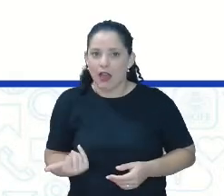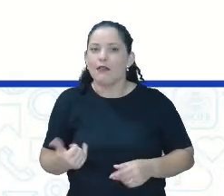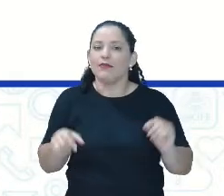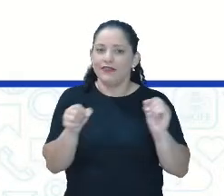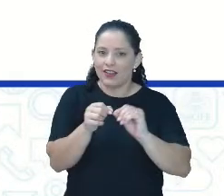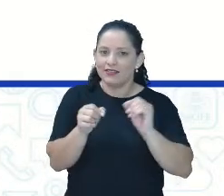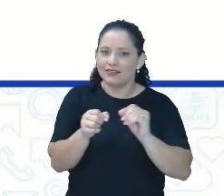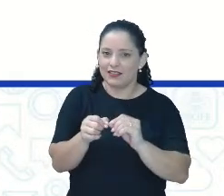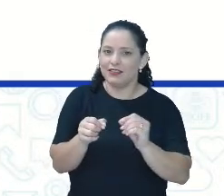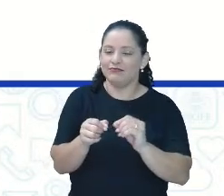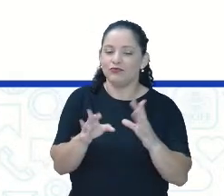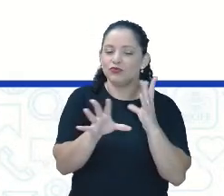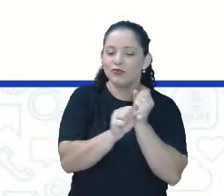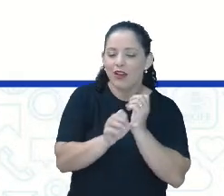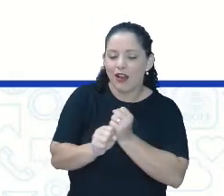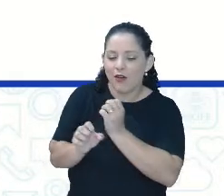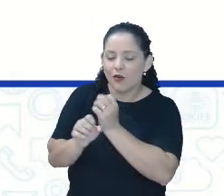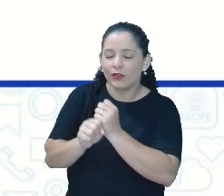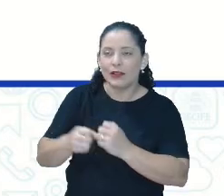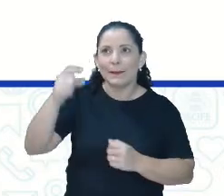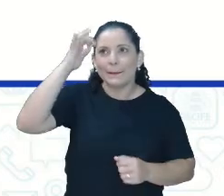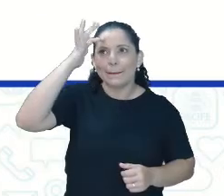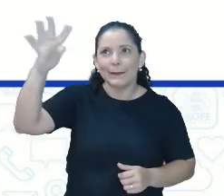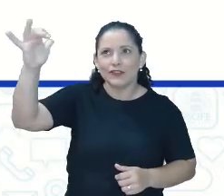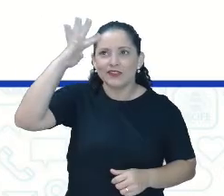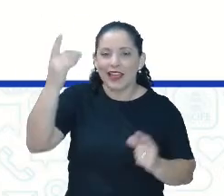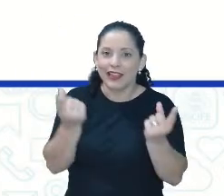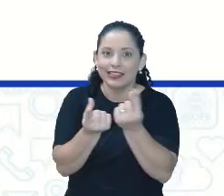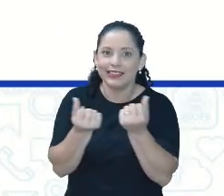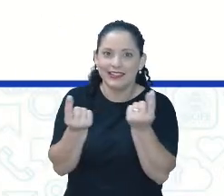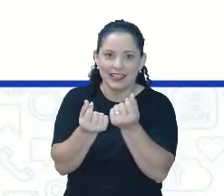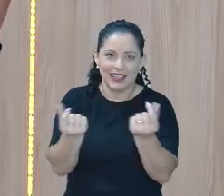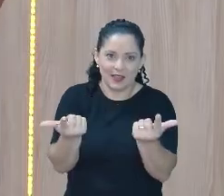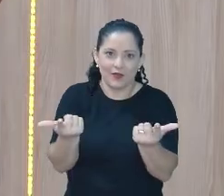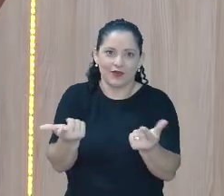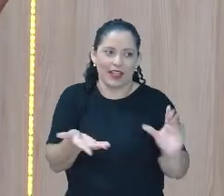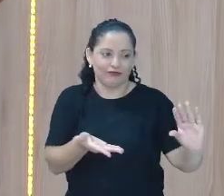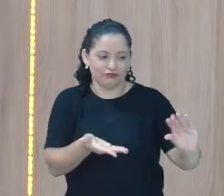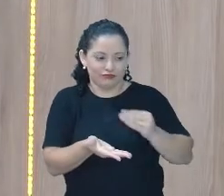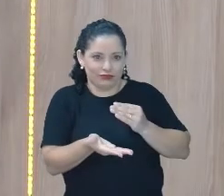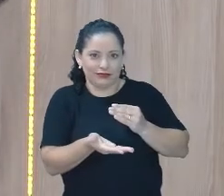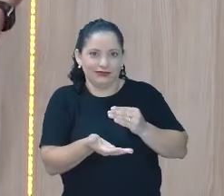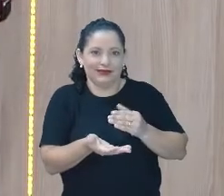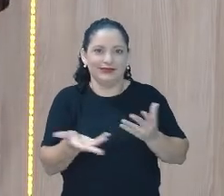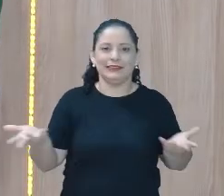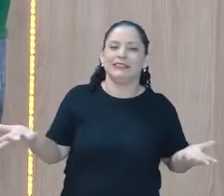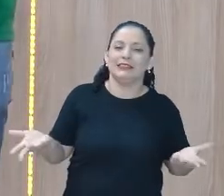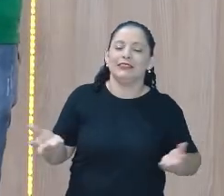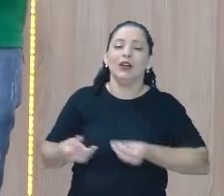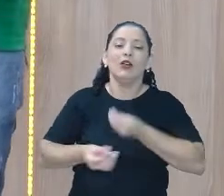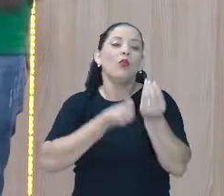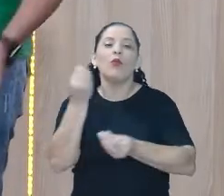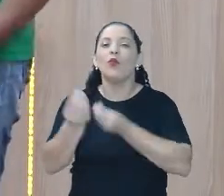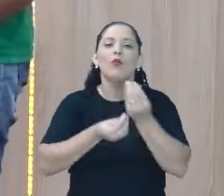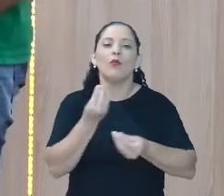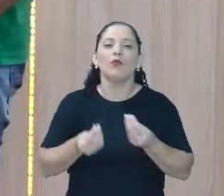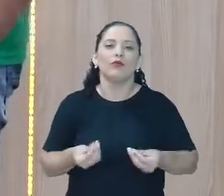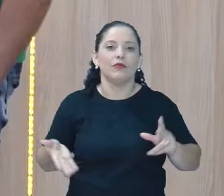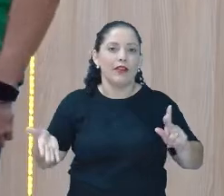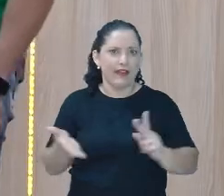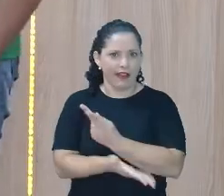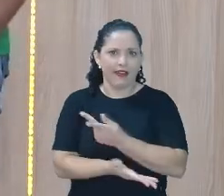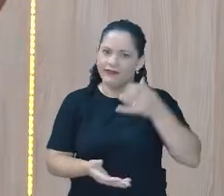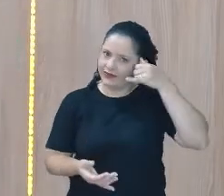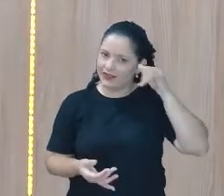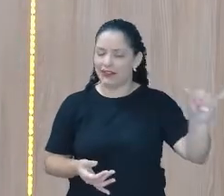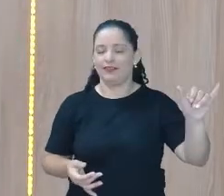sempre falo com meus alunos, imagina que é dinheiro, imagina que é uma nota que você vai receber. Então, provavelmente, aí você não vai errar, tá